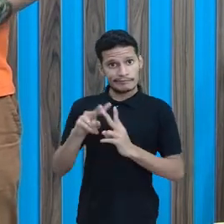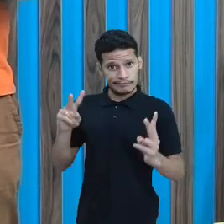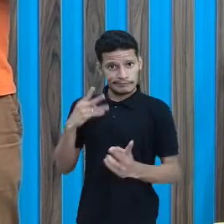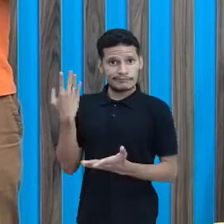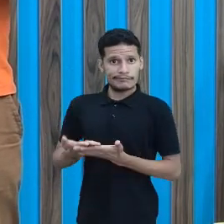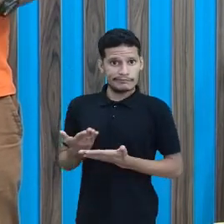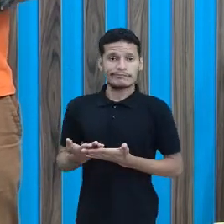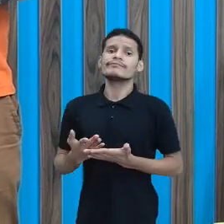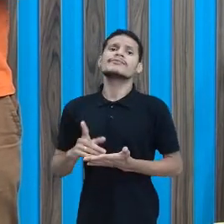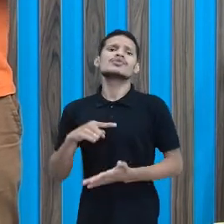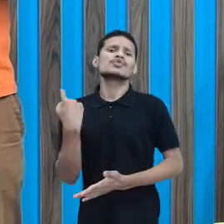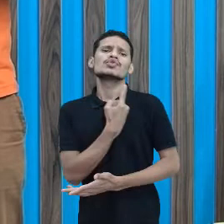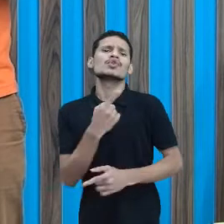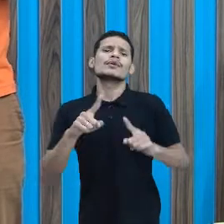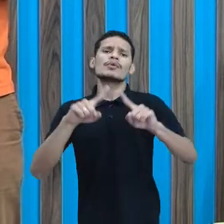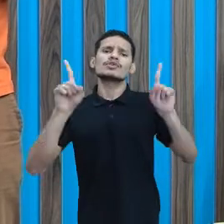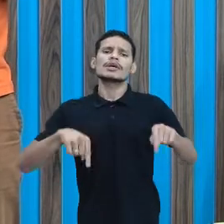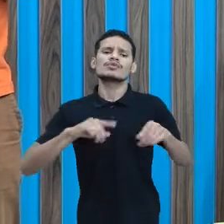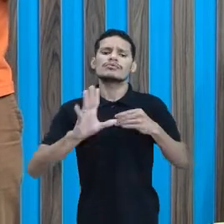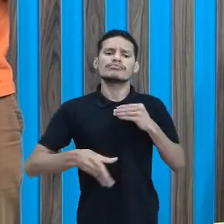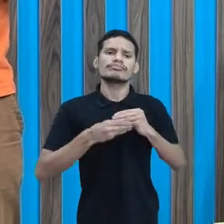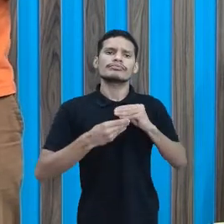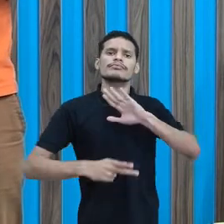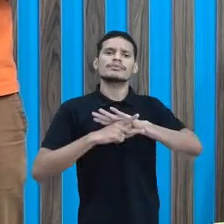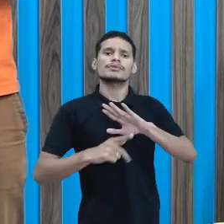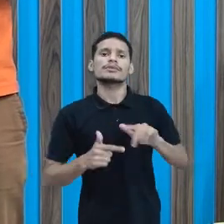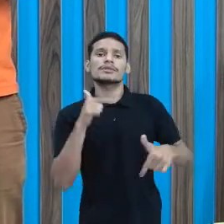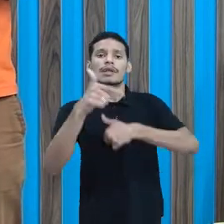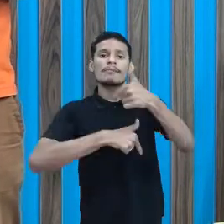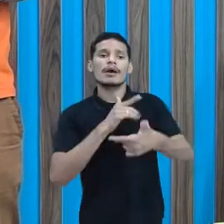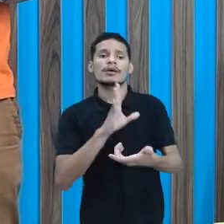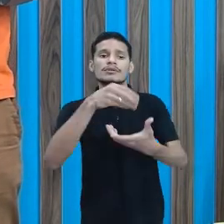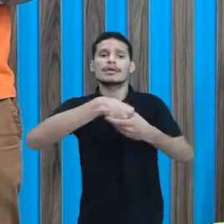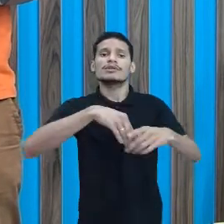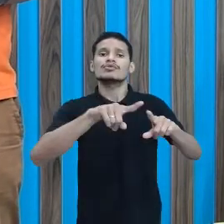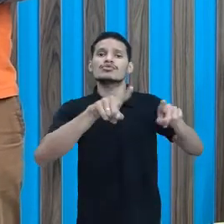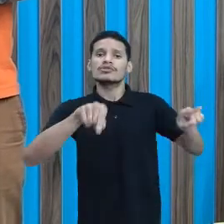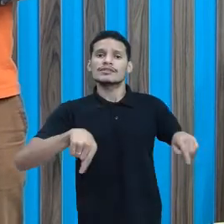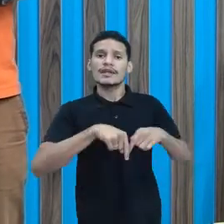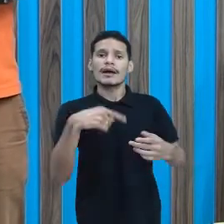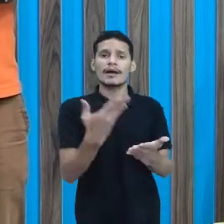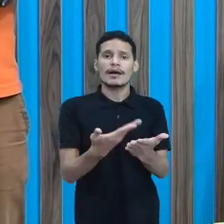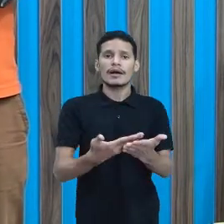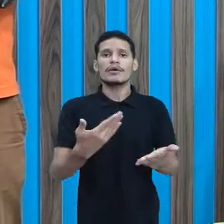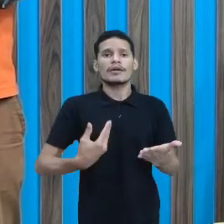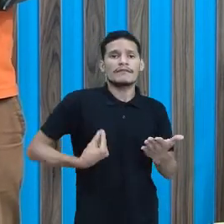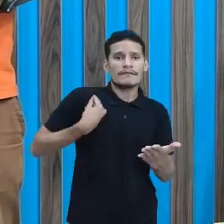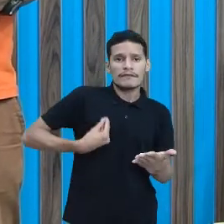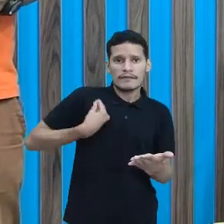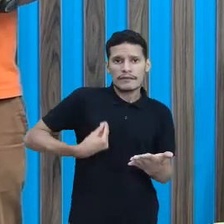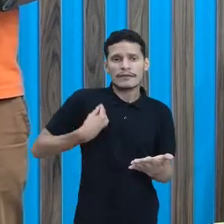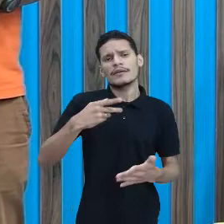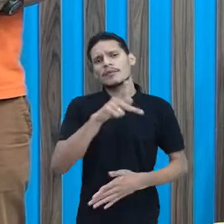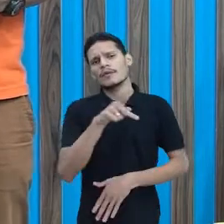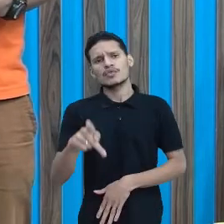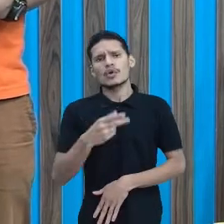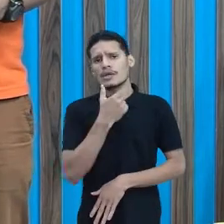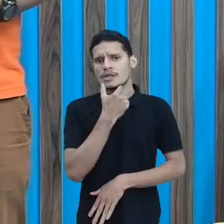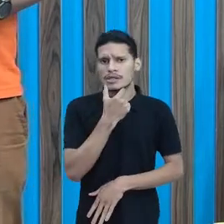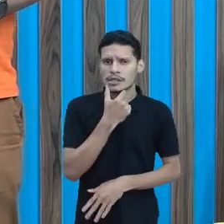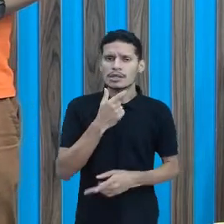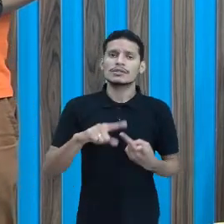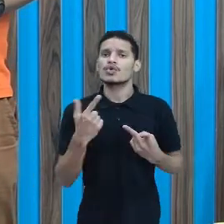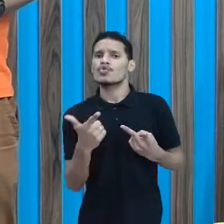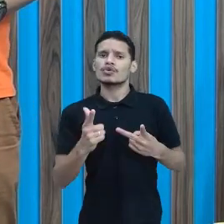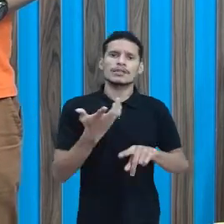né? Nosso projeto complementa o trabalho do seu professor lá no chão da escola, né? O seu professor de inglês, todos os